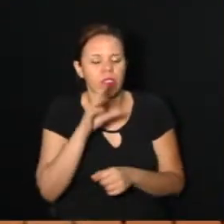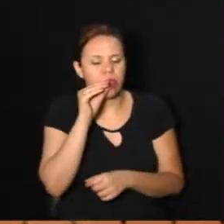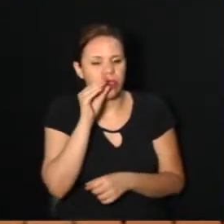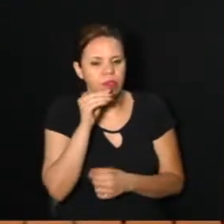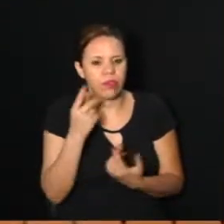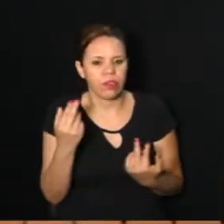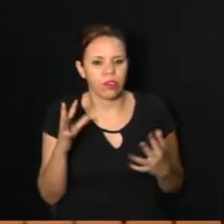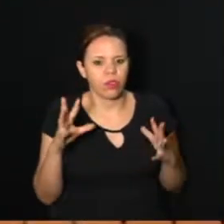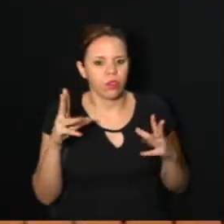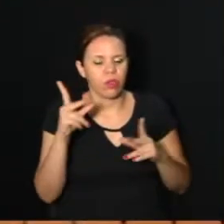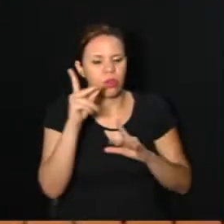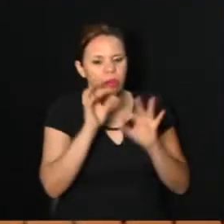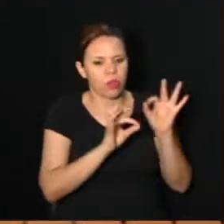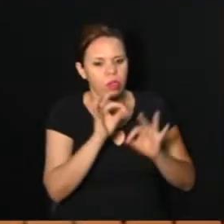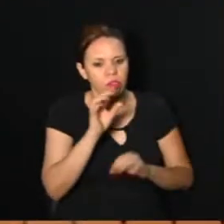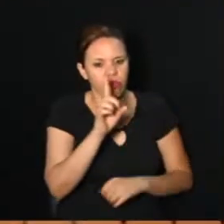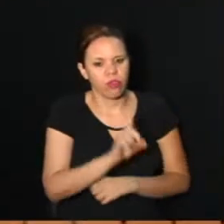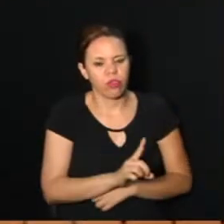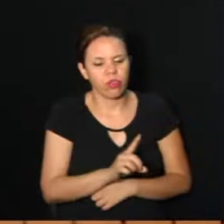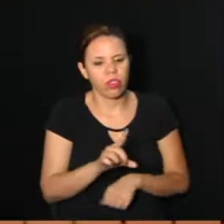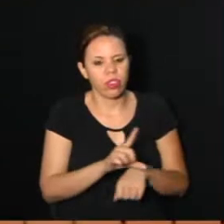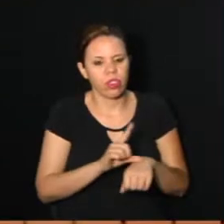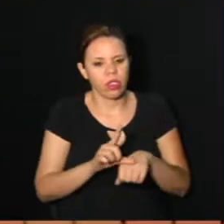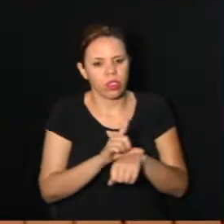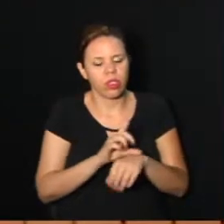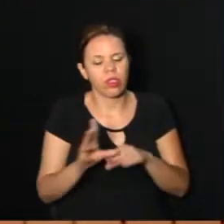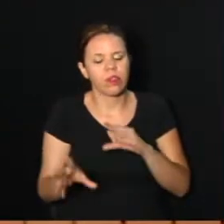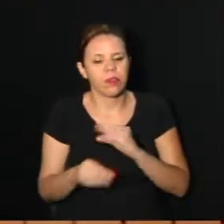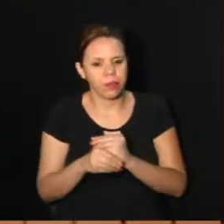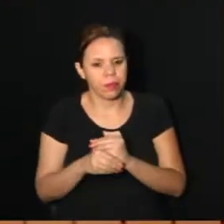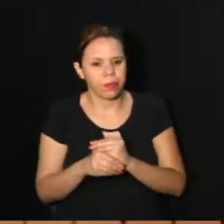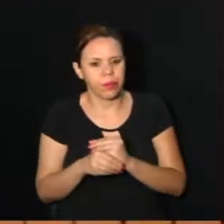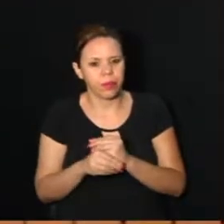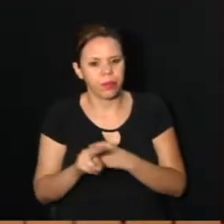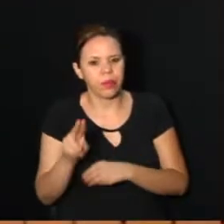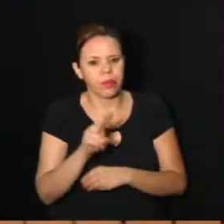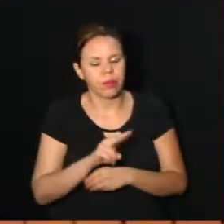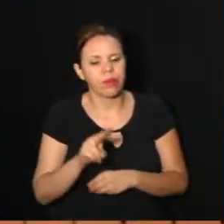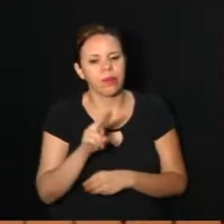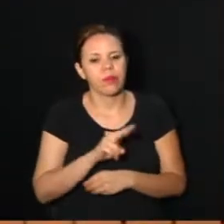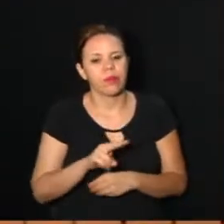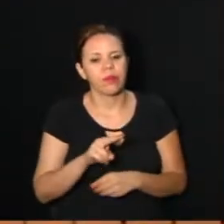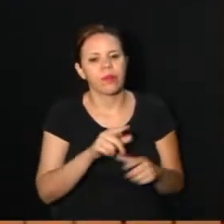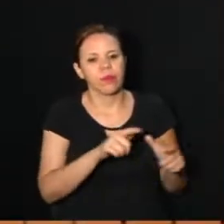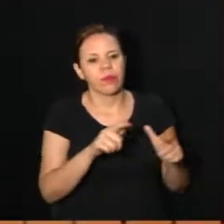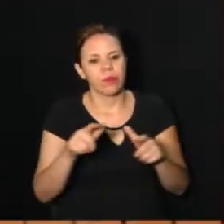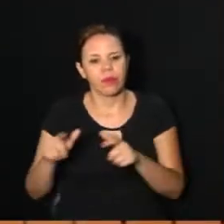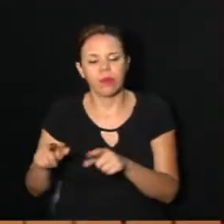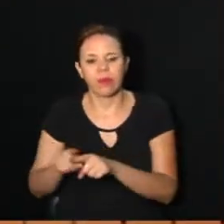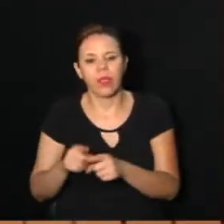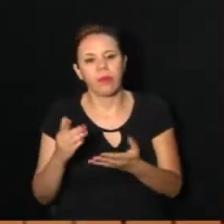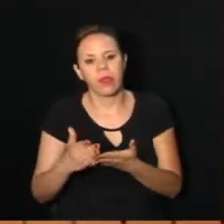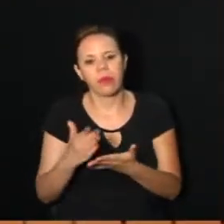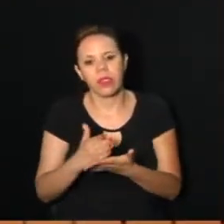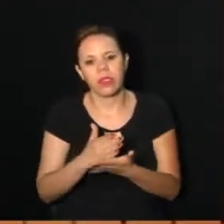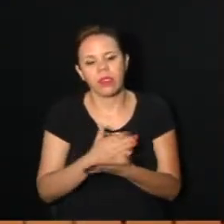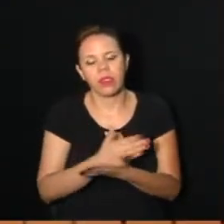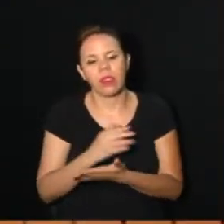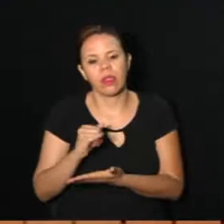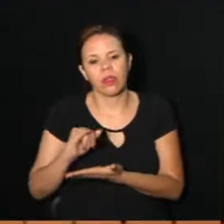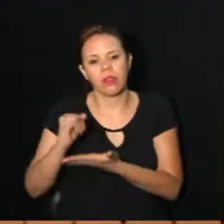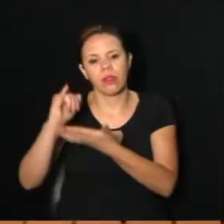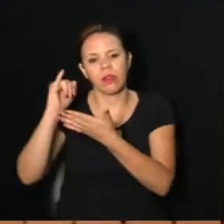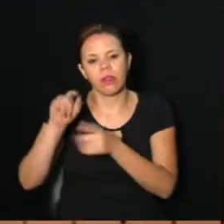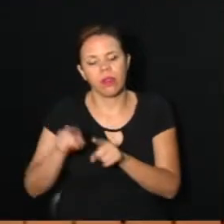funcionários todo o plano diretor, toda a legislação complementar, né, de uso e ocupação do solo e parcelamento, além